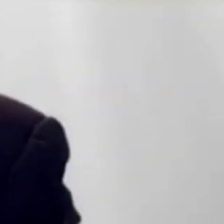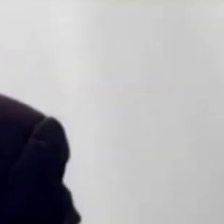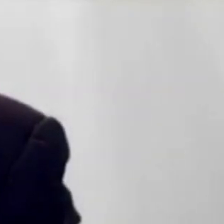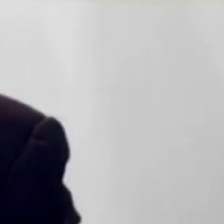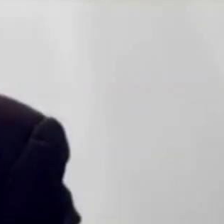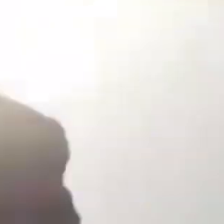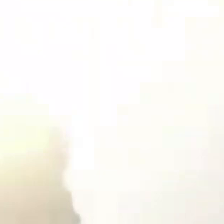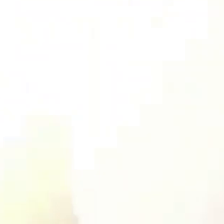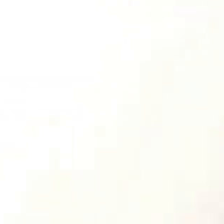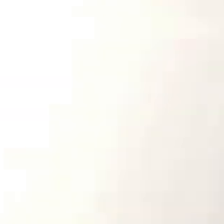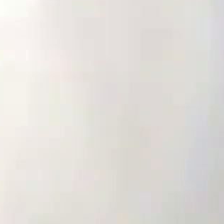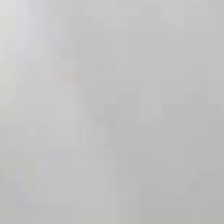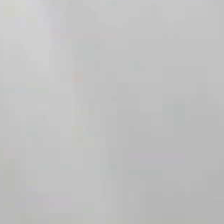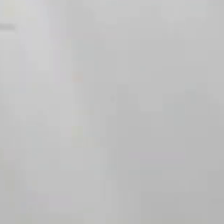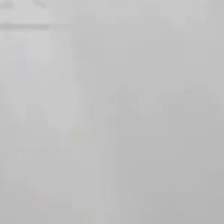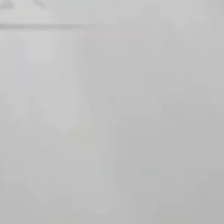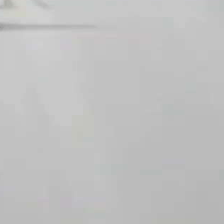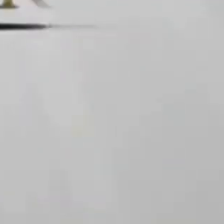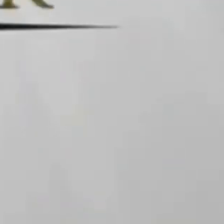Abraão nessa terra.